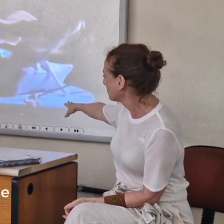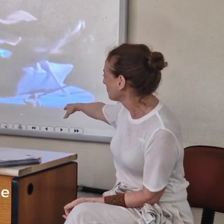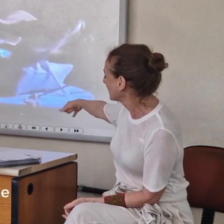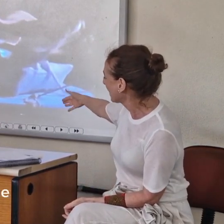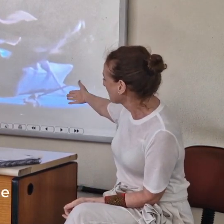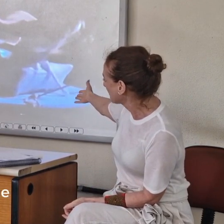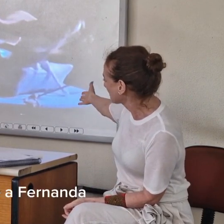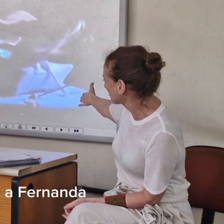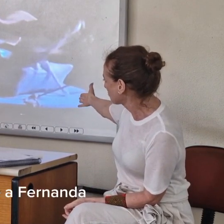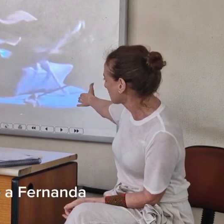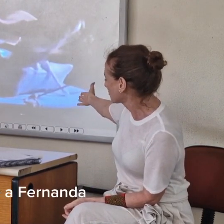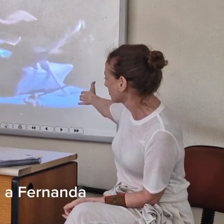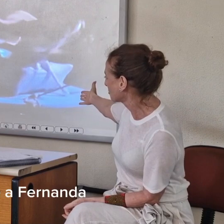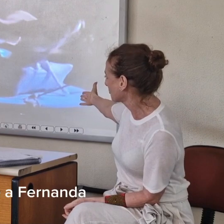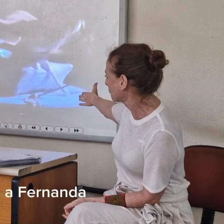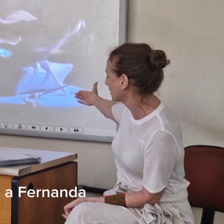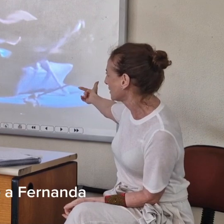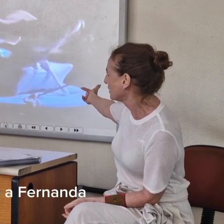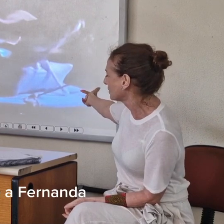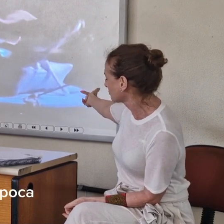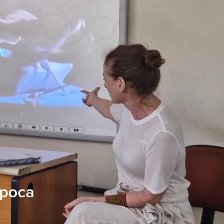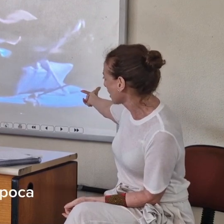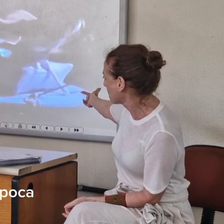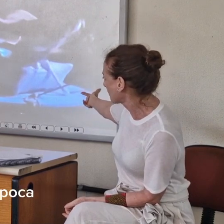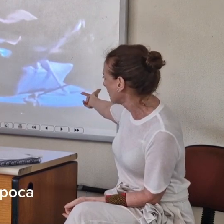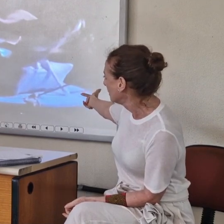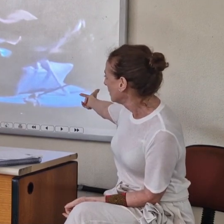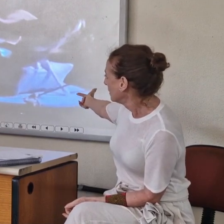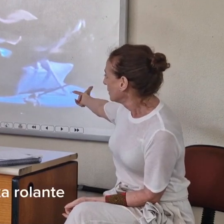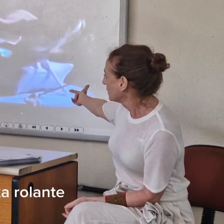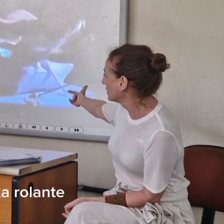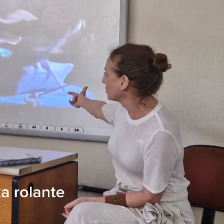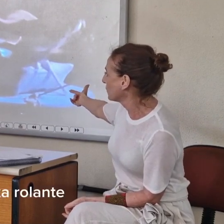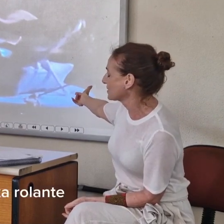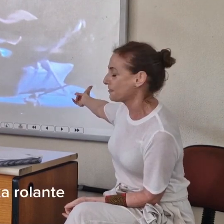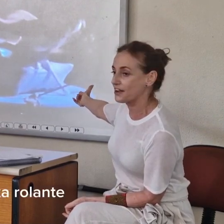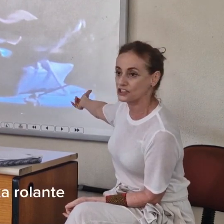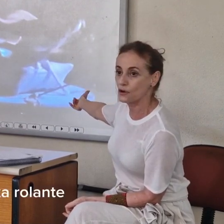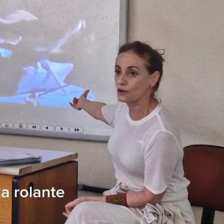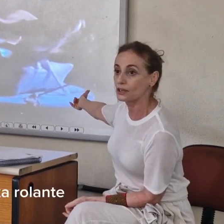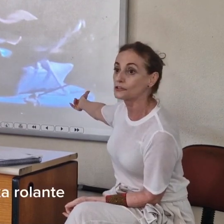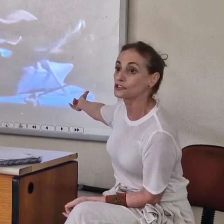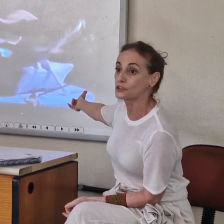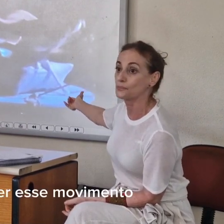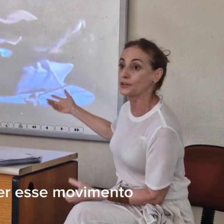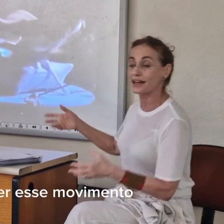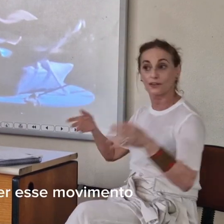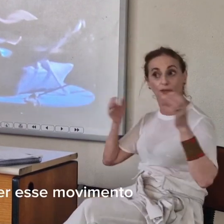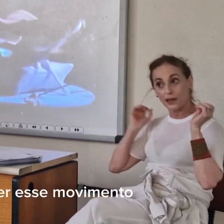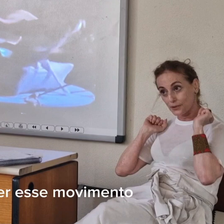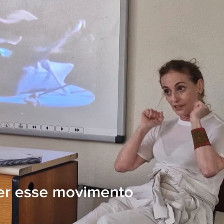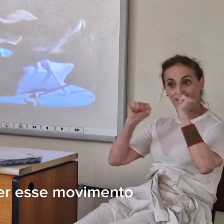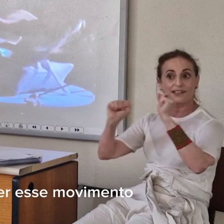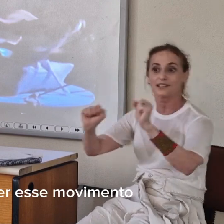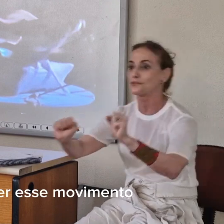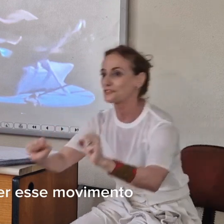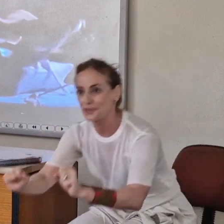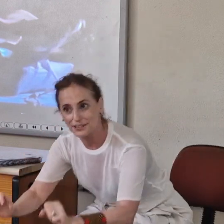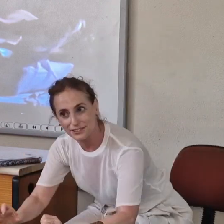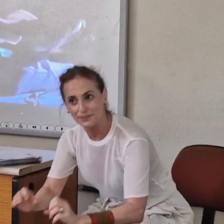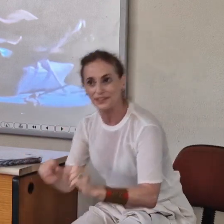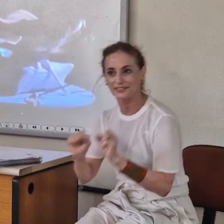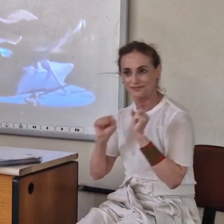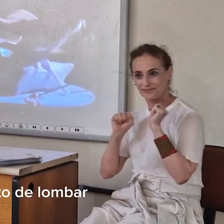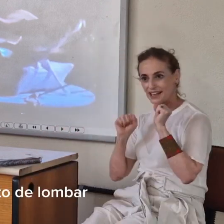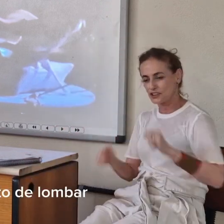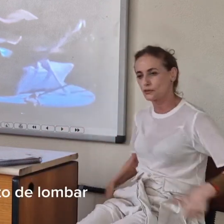PUC, Guilherme apresentou pra gente, o Fernando, o Sérgio, que criou essa faixa rolante. Porque ela não ia poder fazer esse